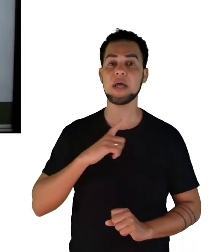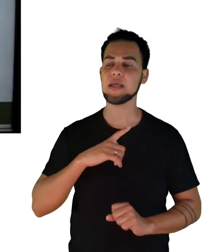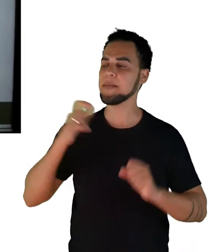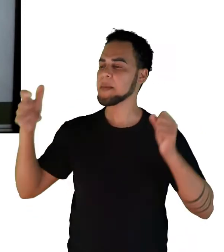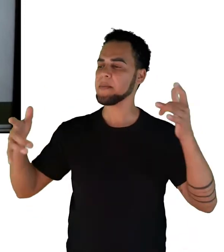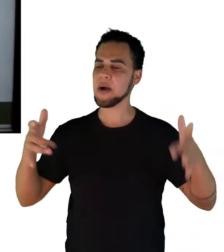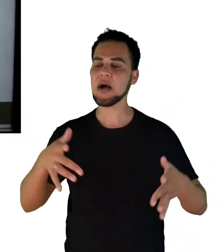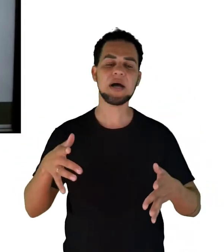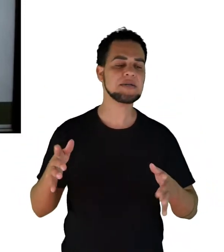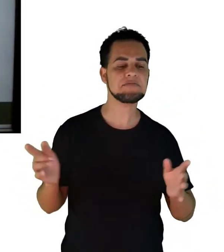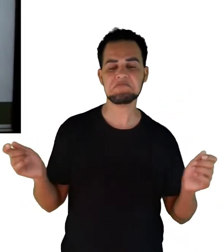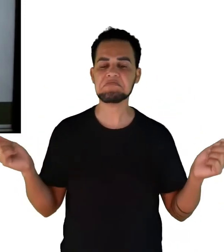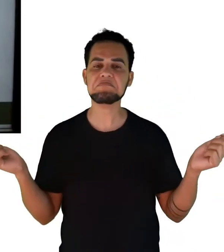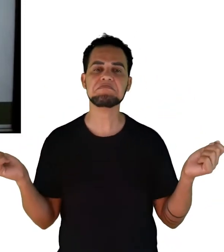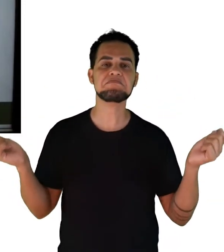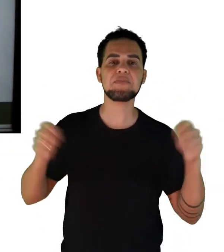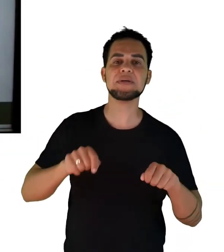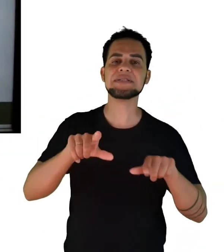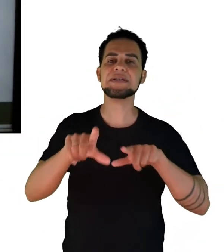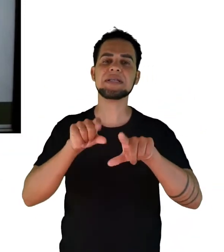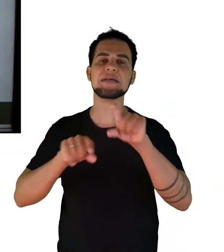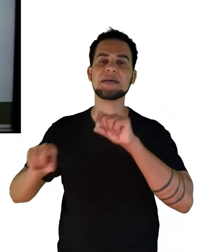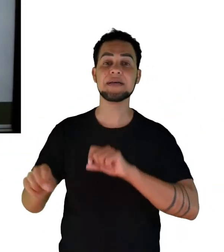3, 4, 5, 6